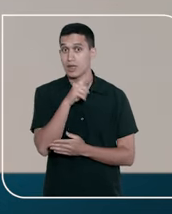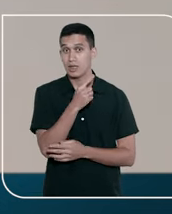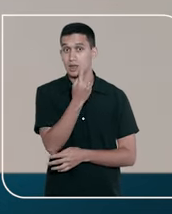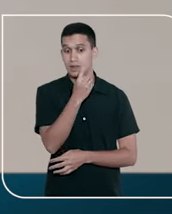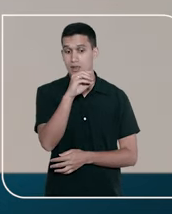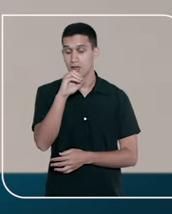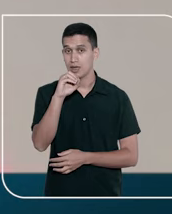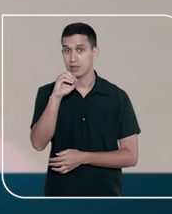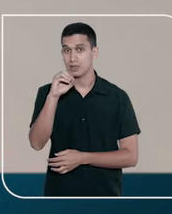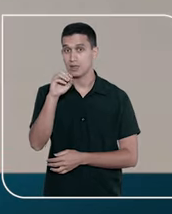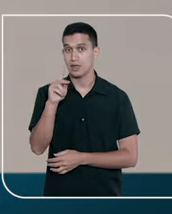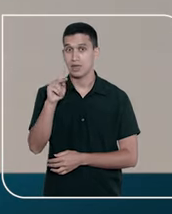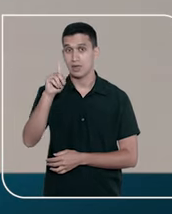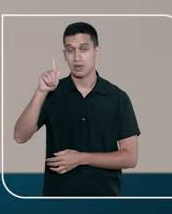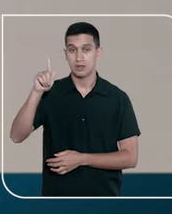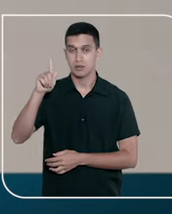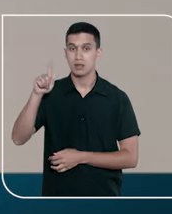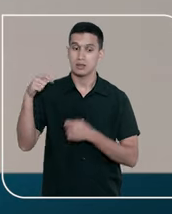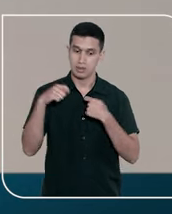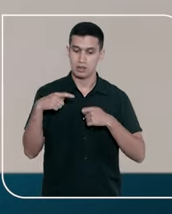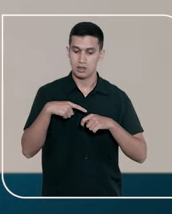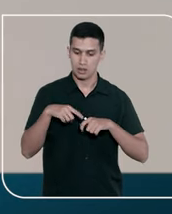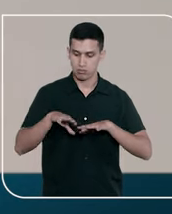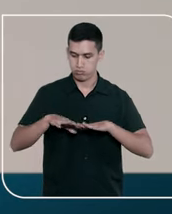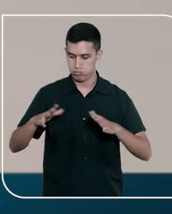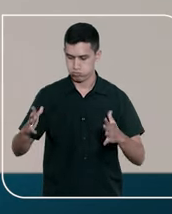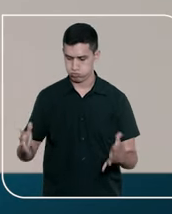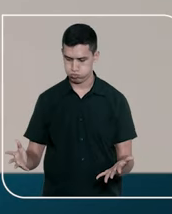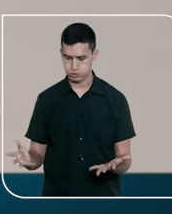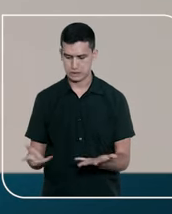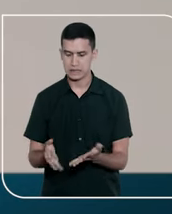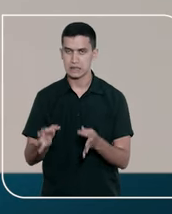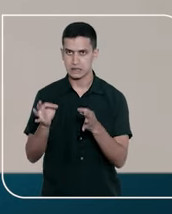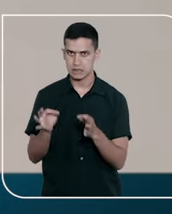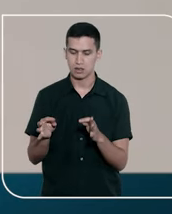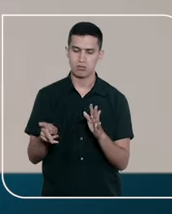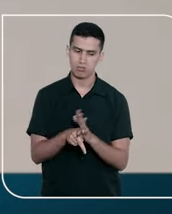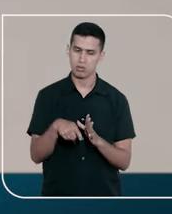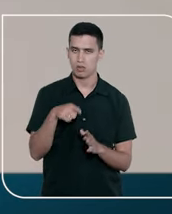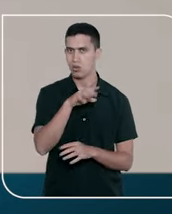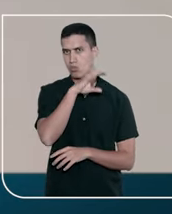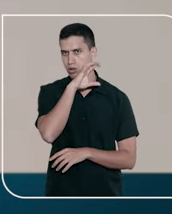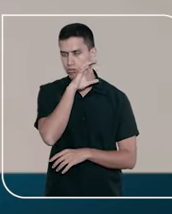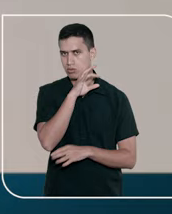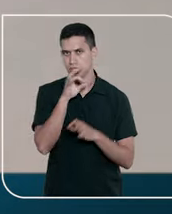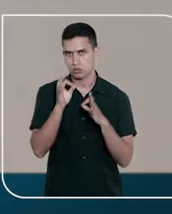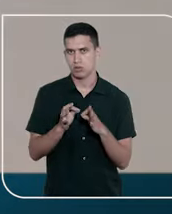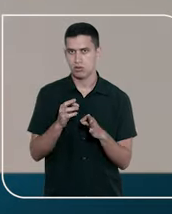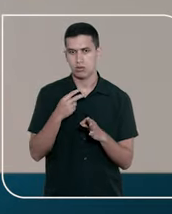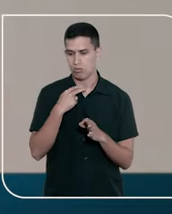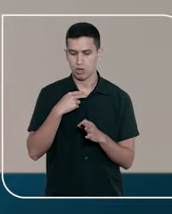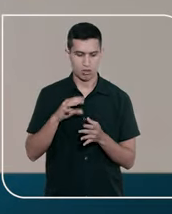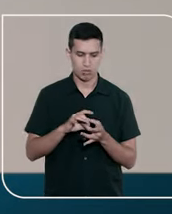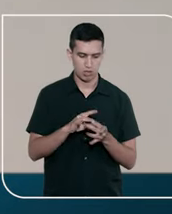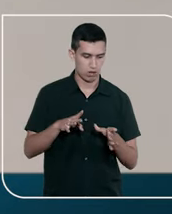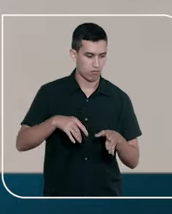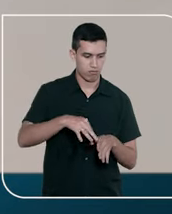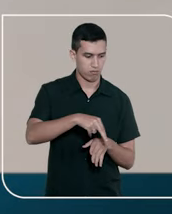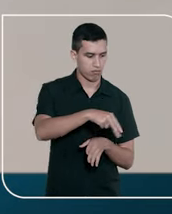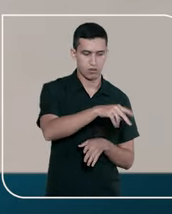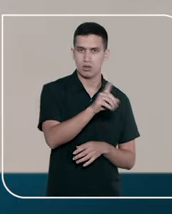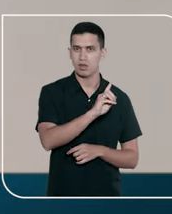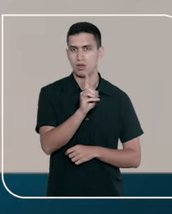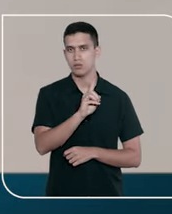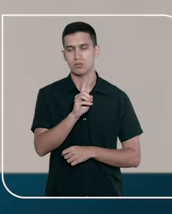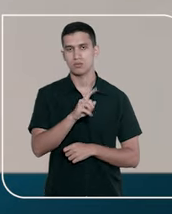quilos e tem que ser transportado dentro de uma caixa especial que acomode o pet. Ele não pode sair da caixa durante o transporte. E